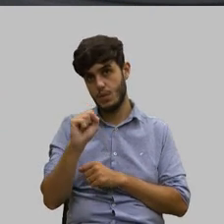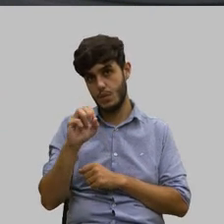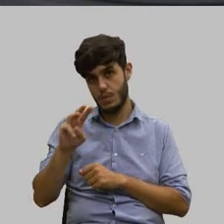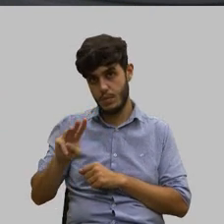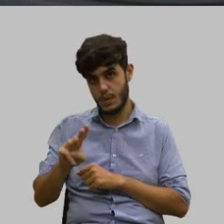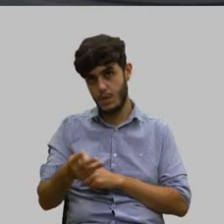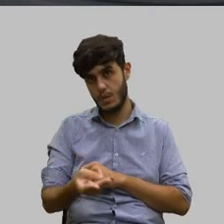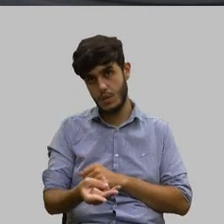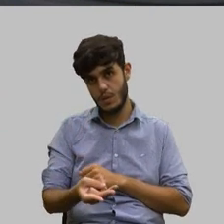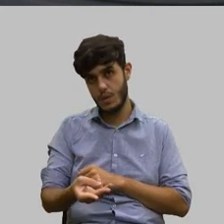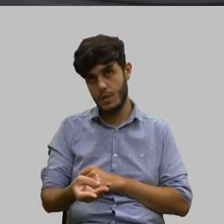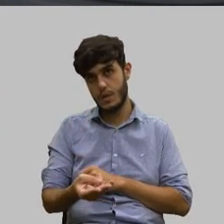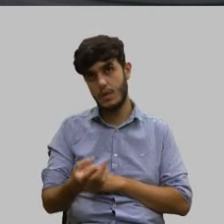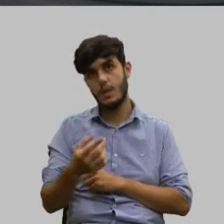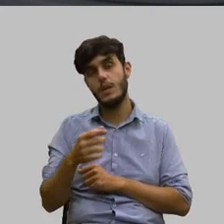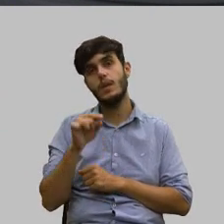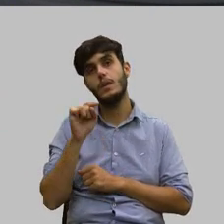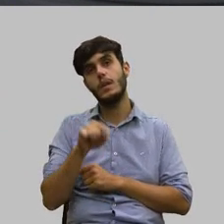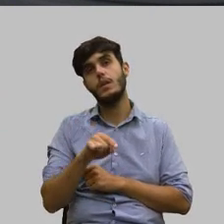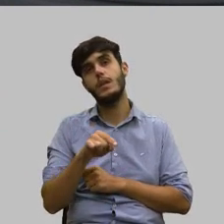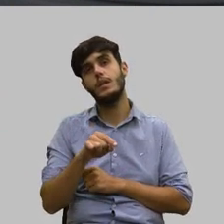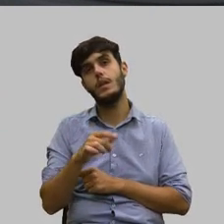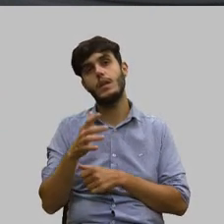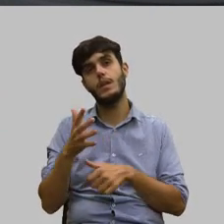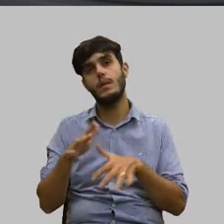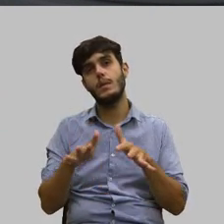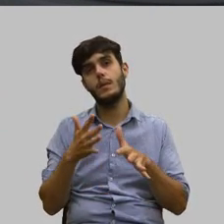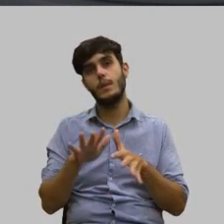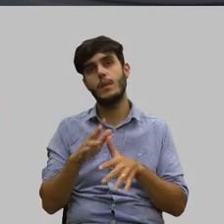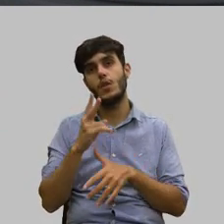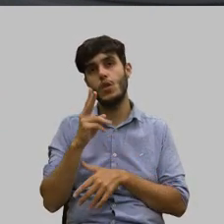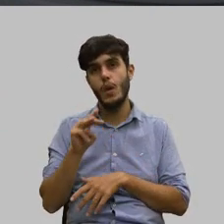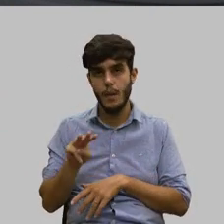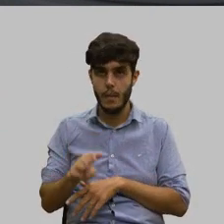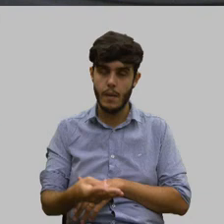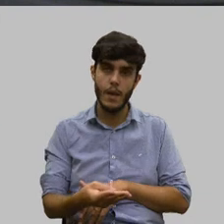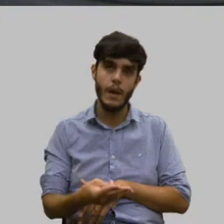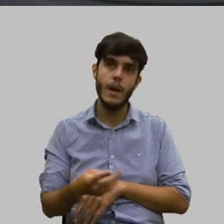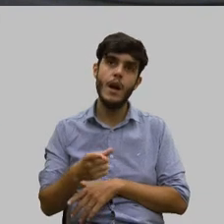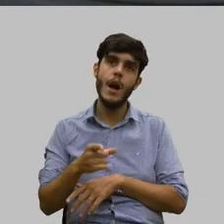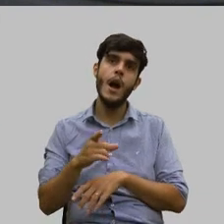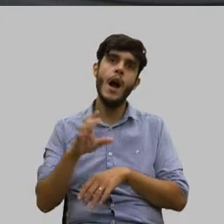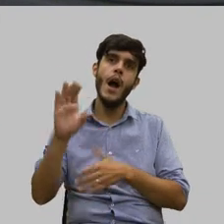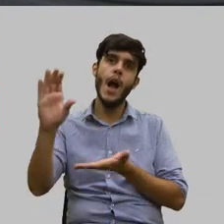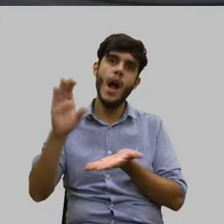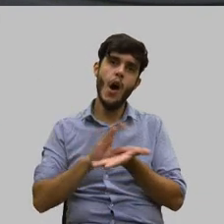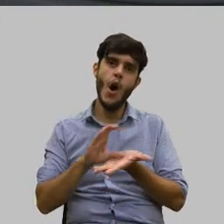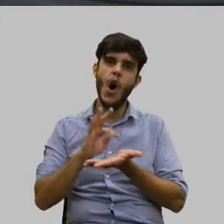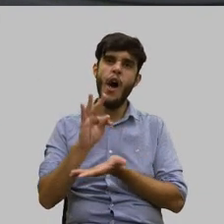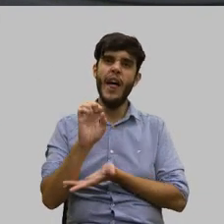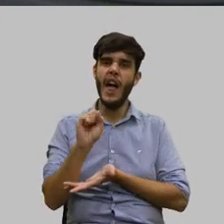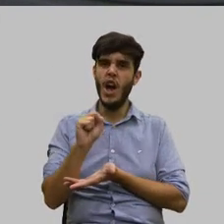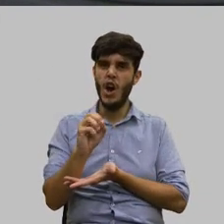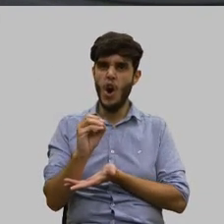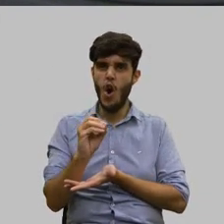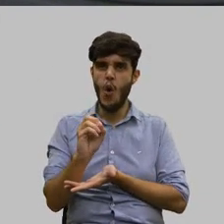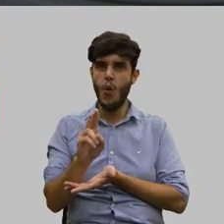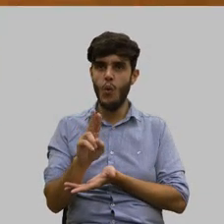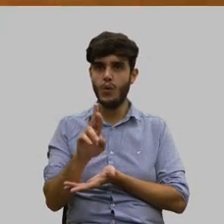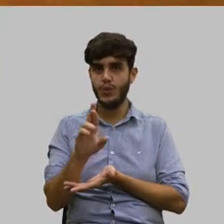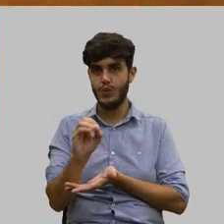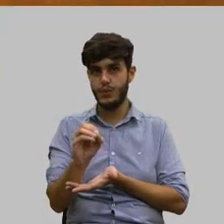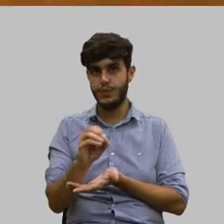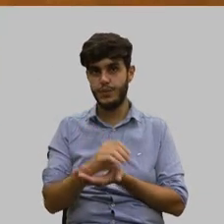milhões dos quais aproximadamente 2 milhões com recurso do Tesouro Ah pera pera aí dos